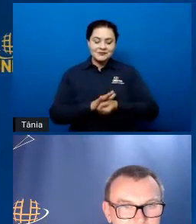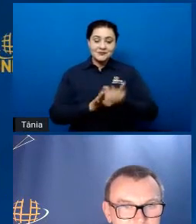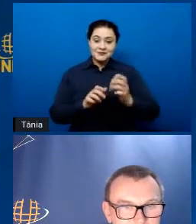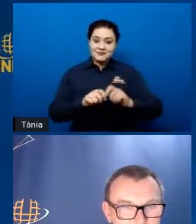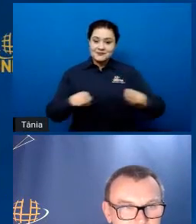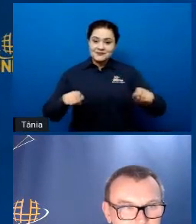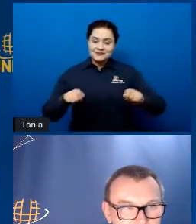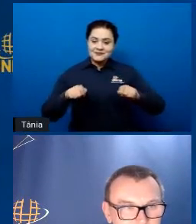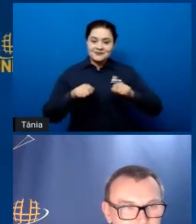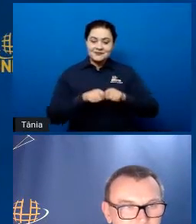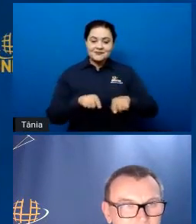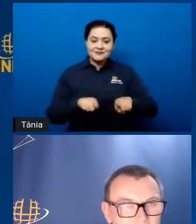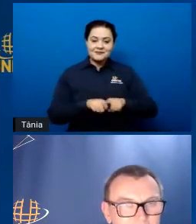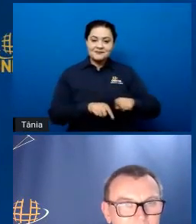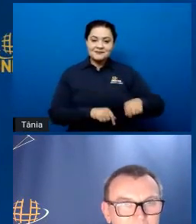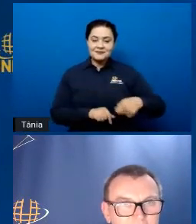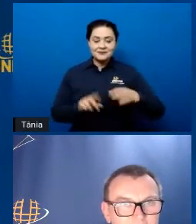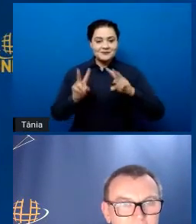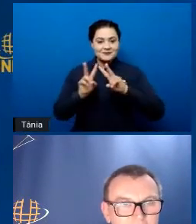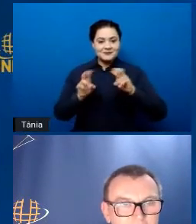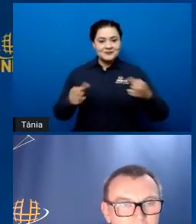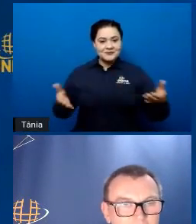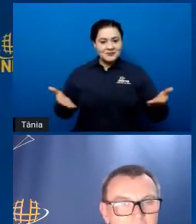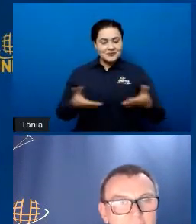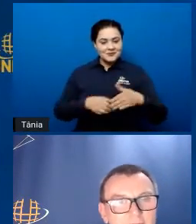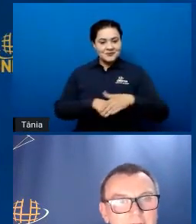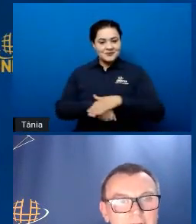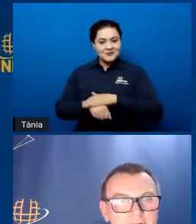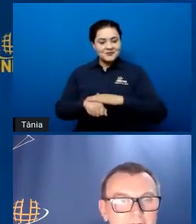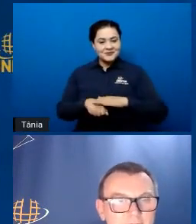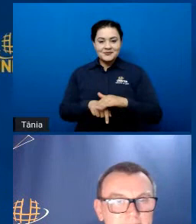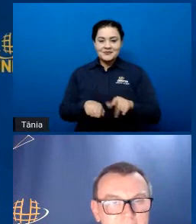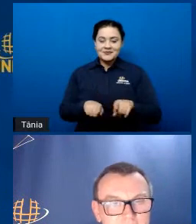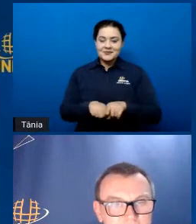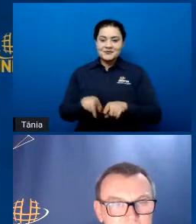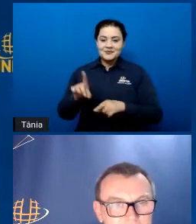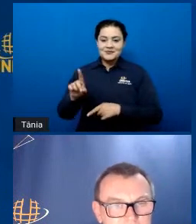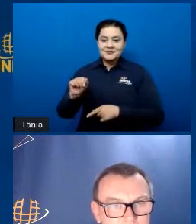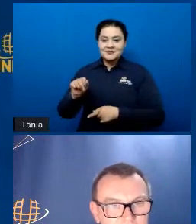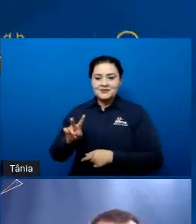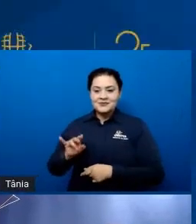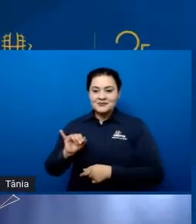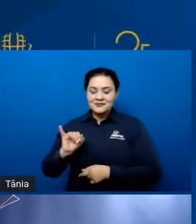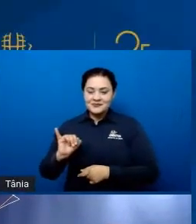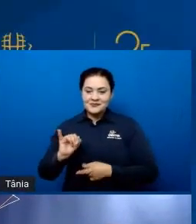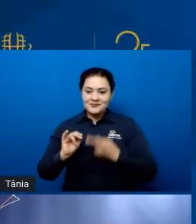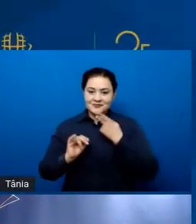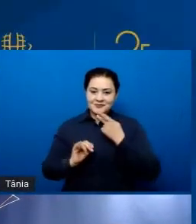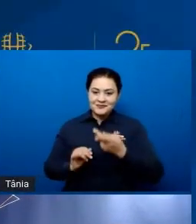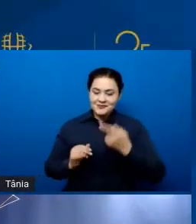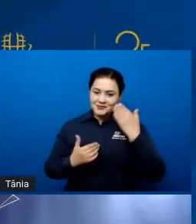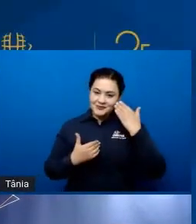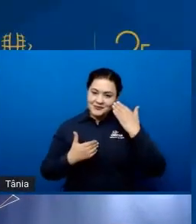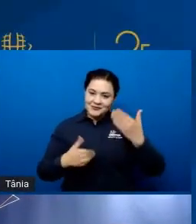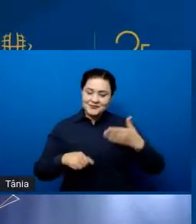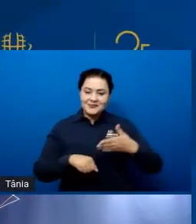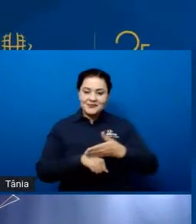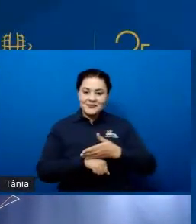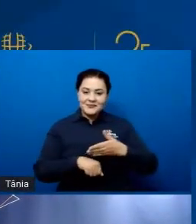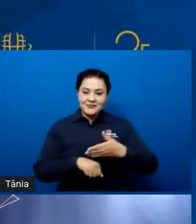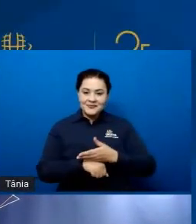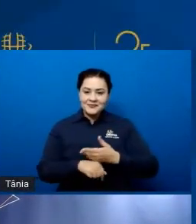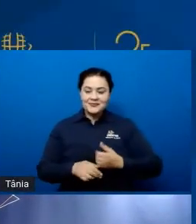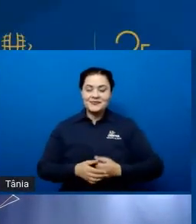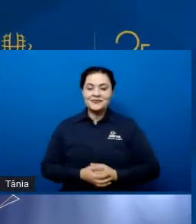aí, e é sobre isso que a gente vai, né, conversar e o Davi vai expor para a gente. Muito obrigada pela sua participação,